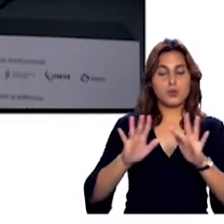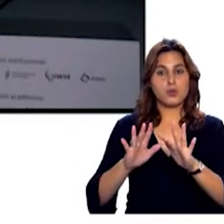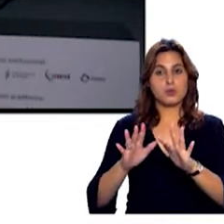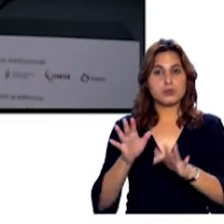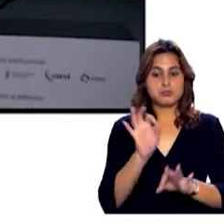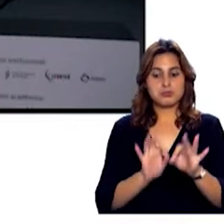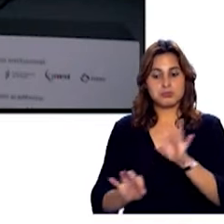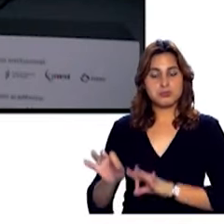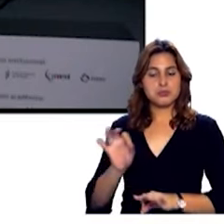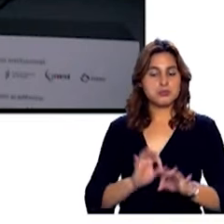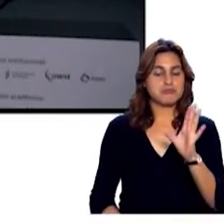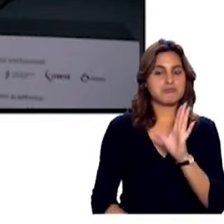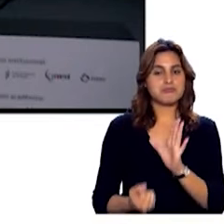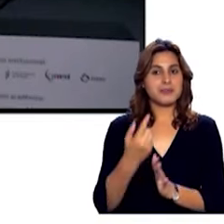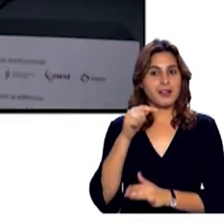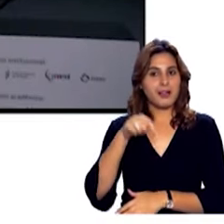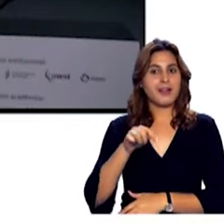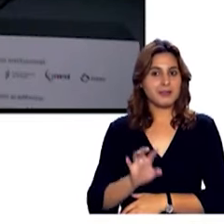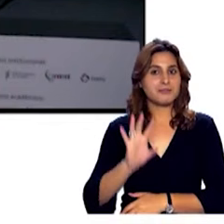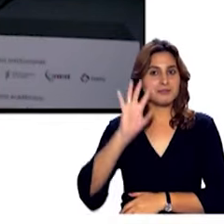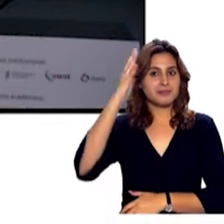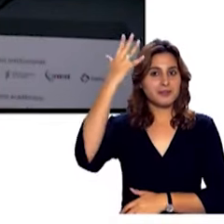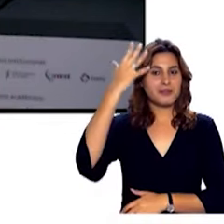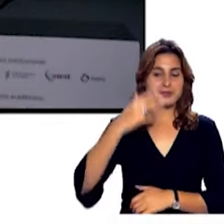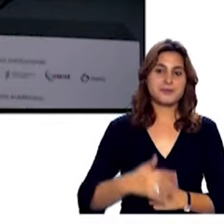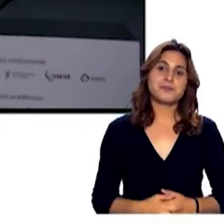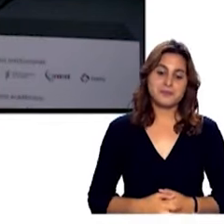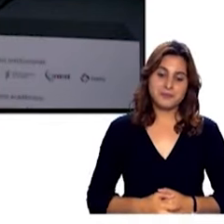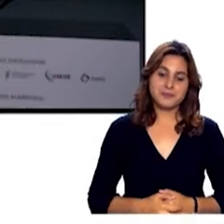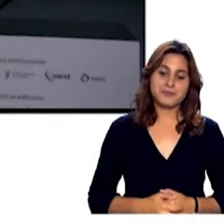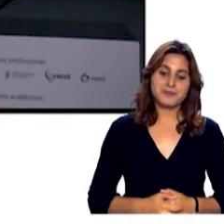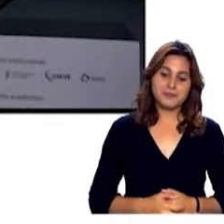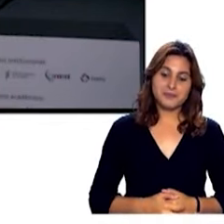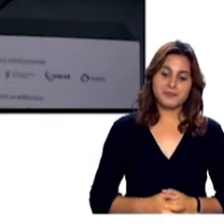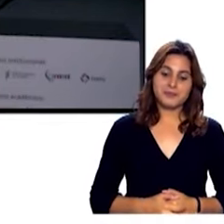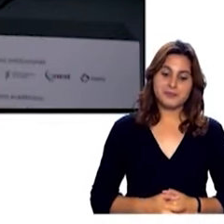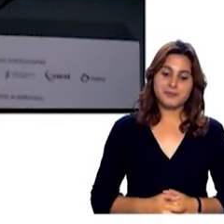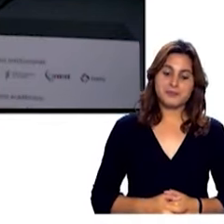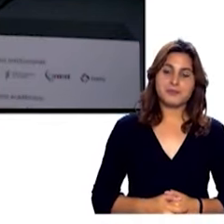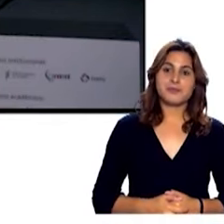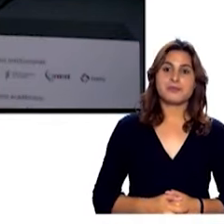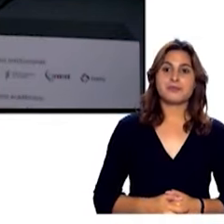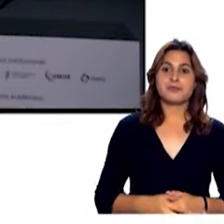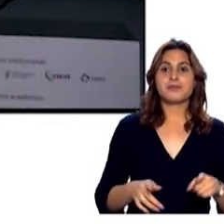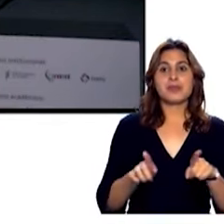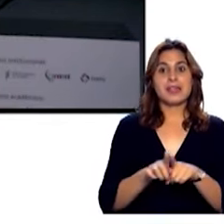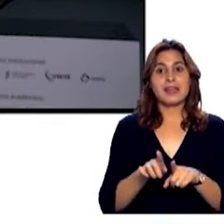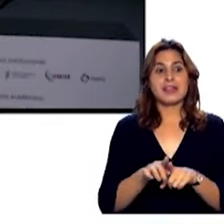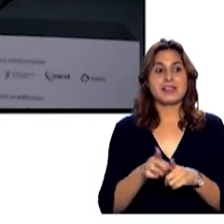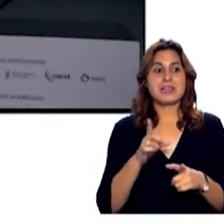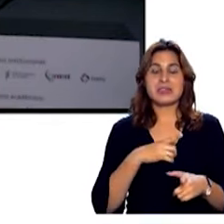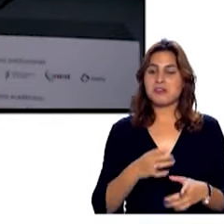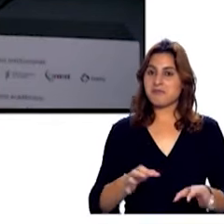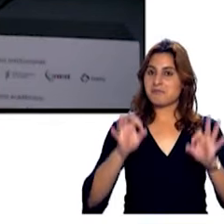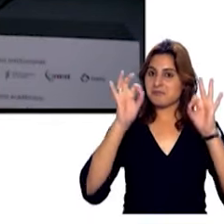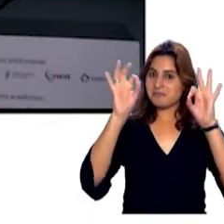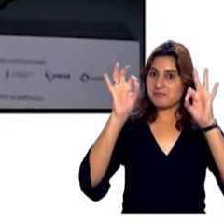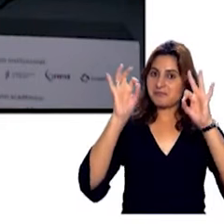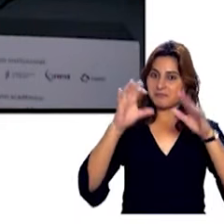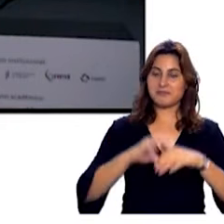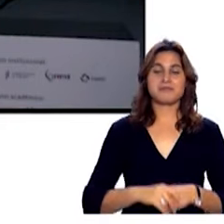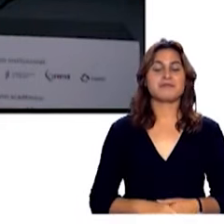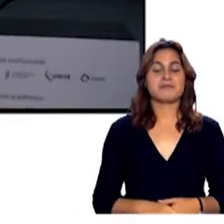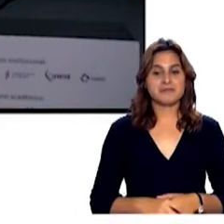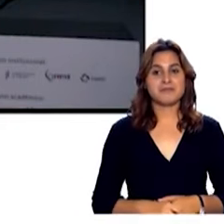aqueles que puseram a mão na massa que organizaram esse evento Porque de fato esse congresso está sendo absolutamente Espetacular Eu acho